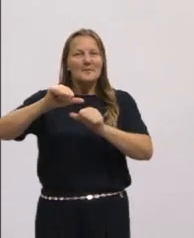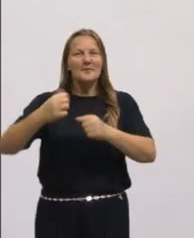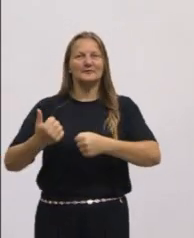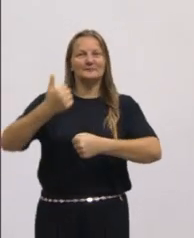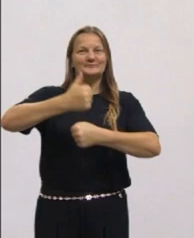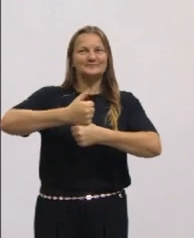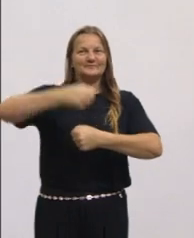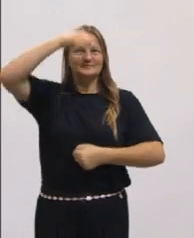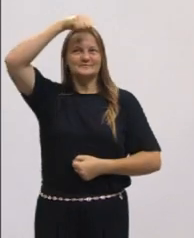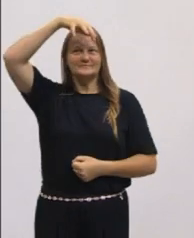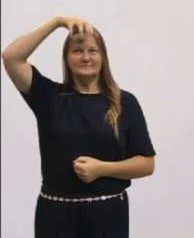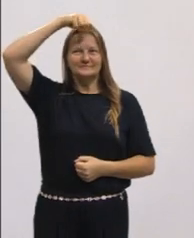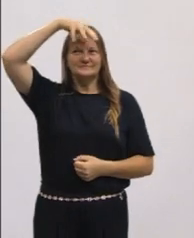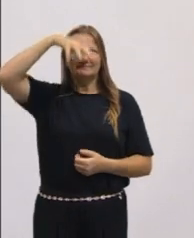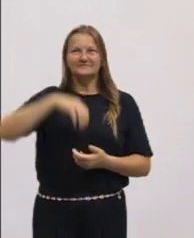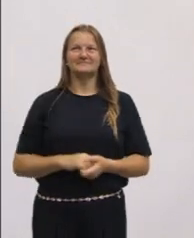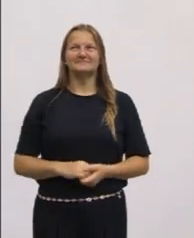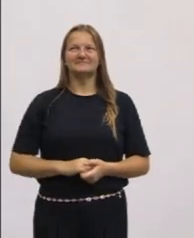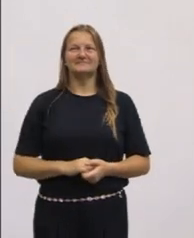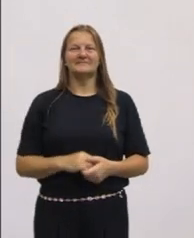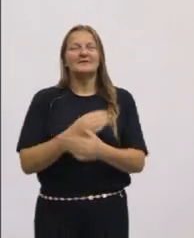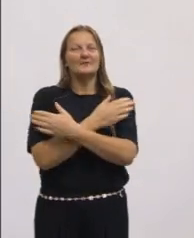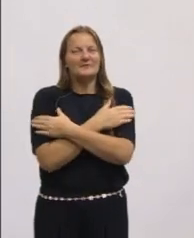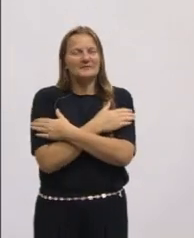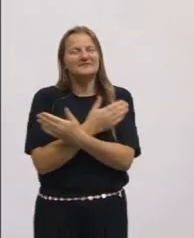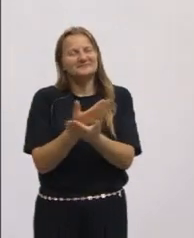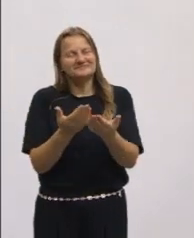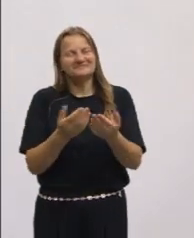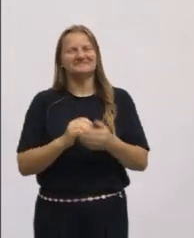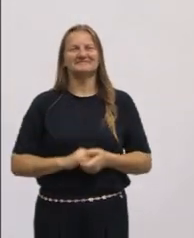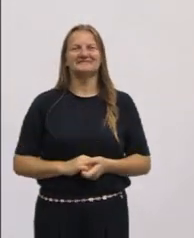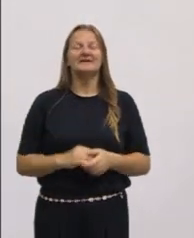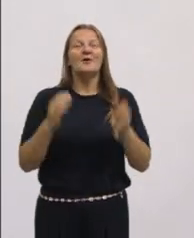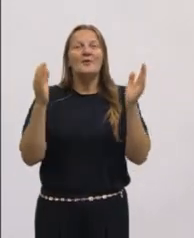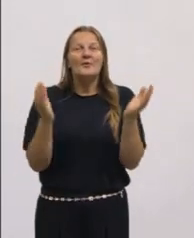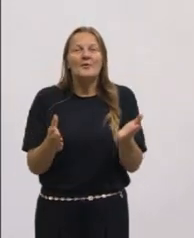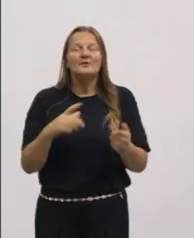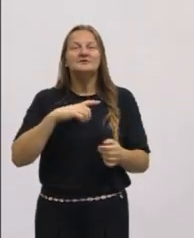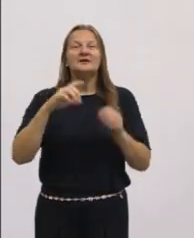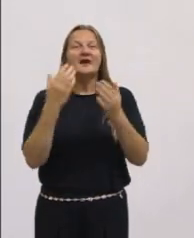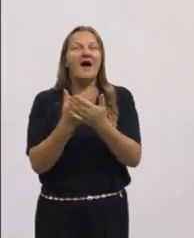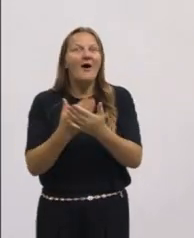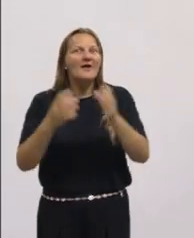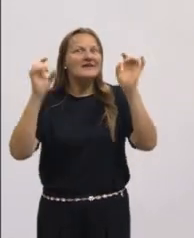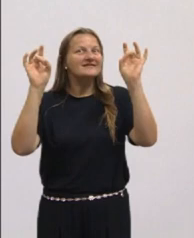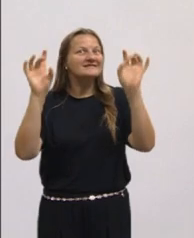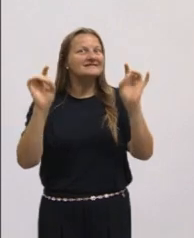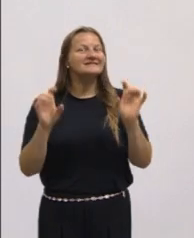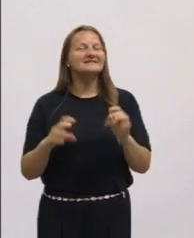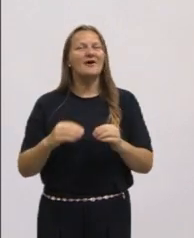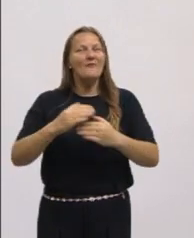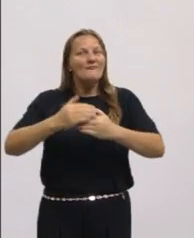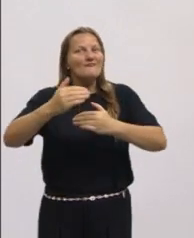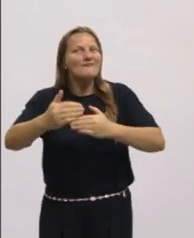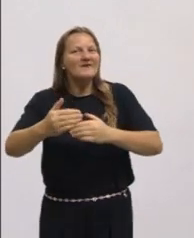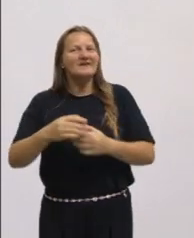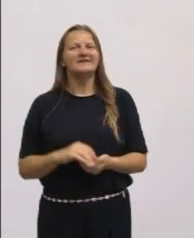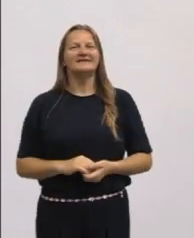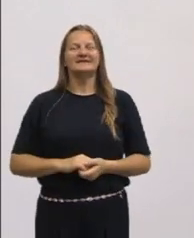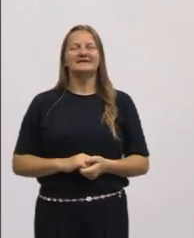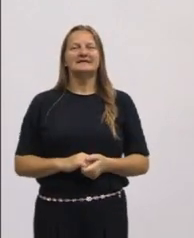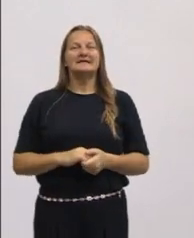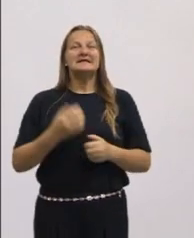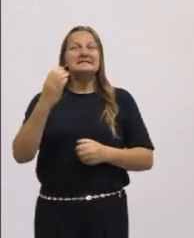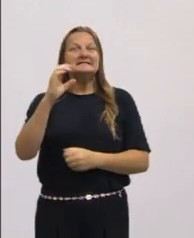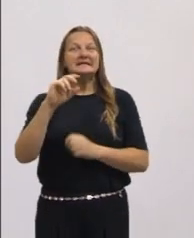entrar a professora intérprete Suzana mandar um abraço para elas e hoje a gente vai ter uma aula especial uma aula extra de Ciências Humanas e suas